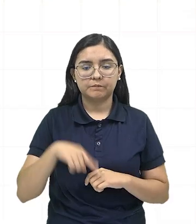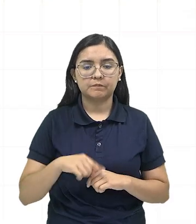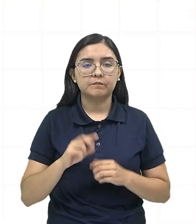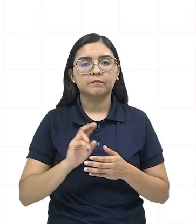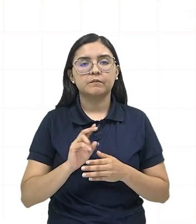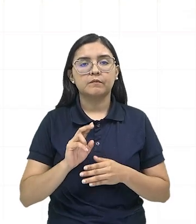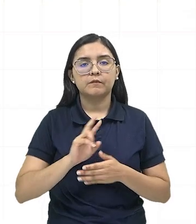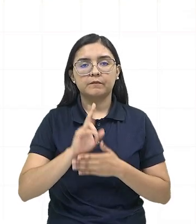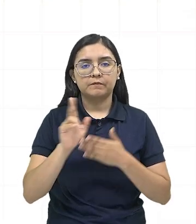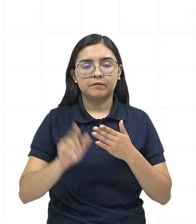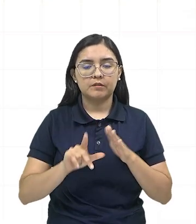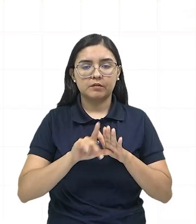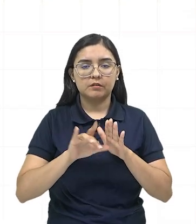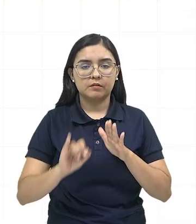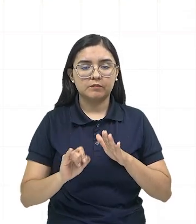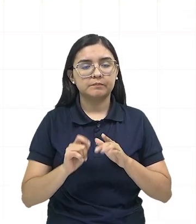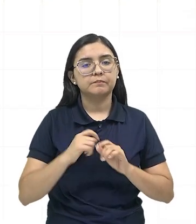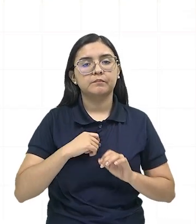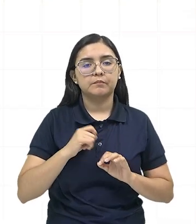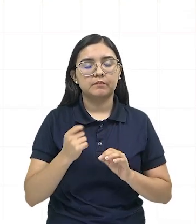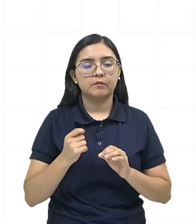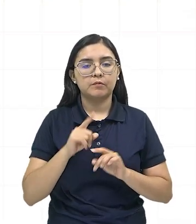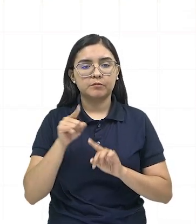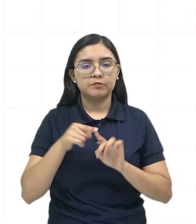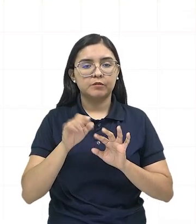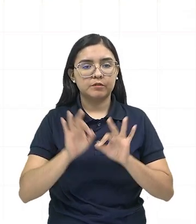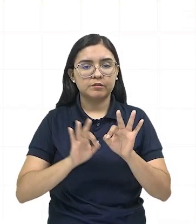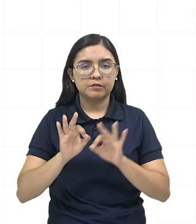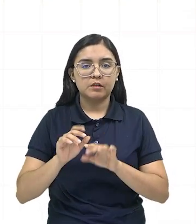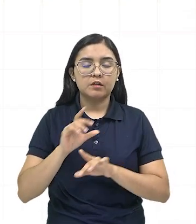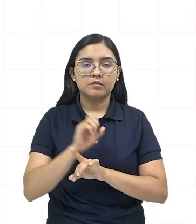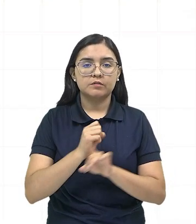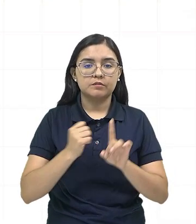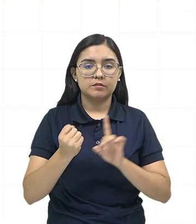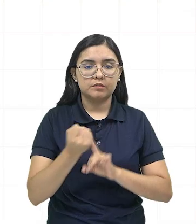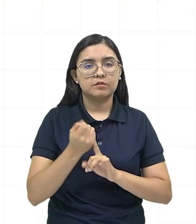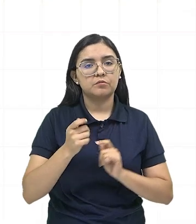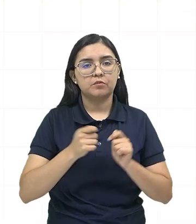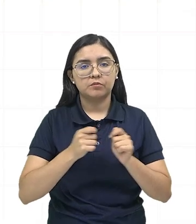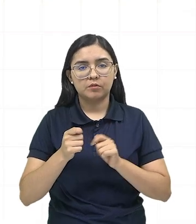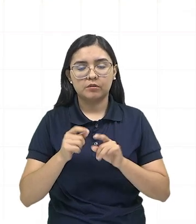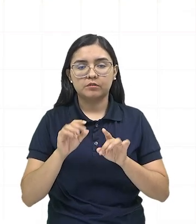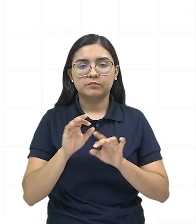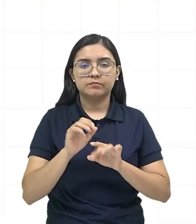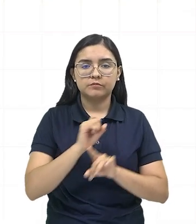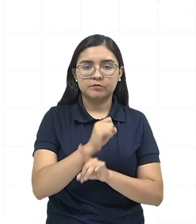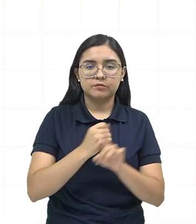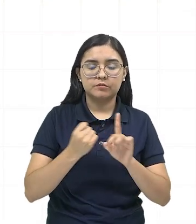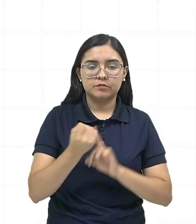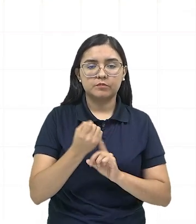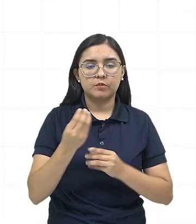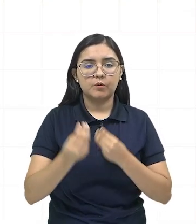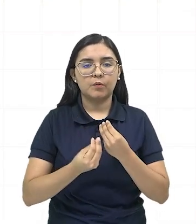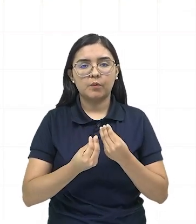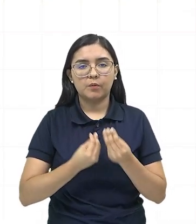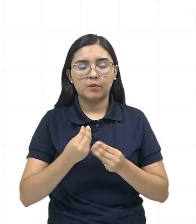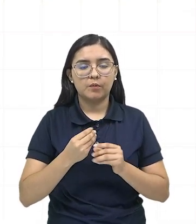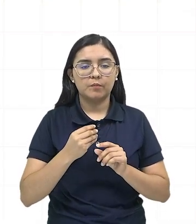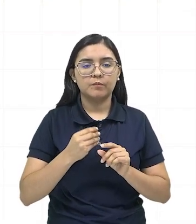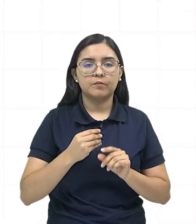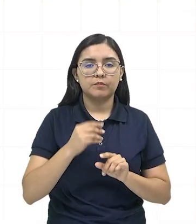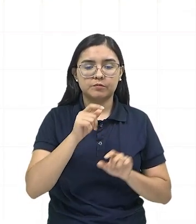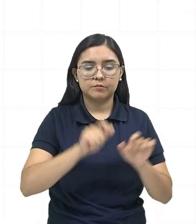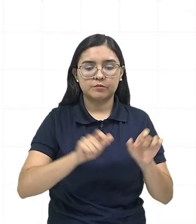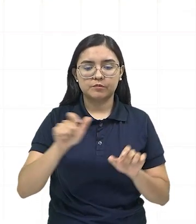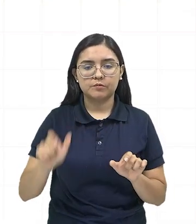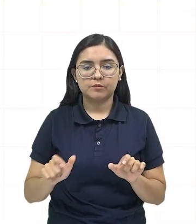conjunto de leis que regem uma sociedade, ou seja, que regulam de que forma o ser humano, né, o ser